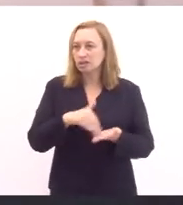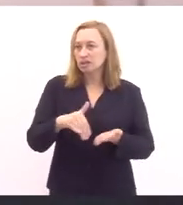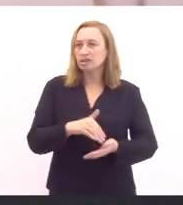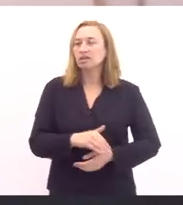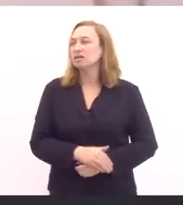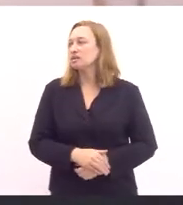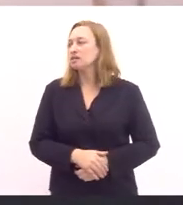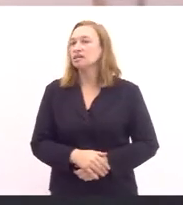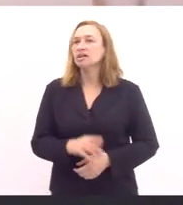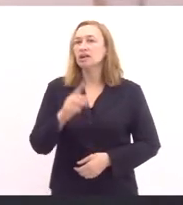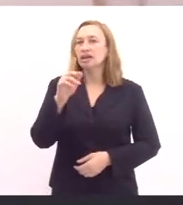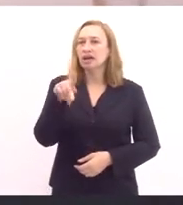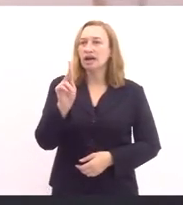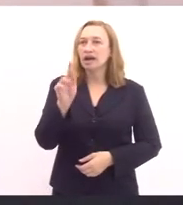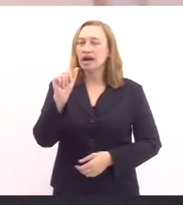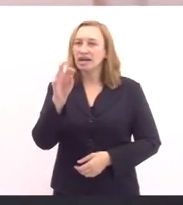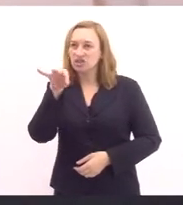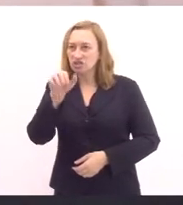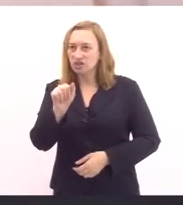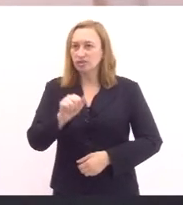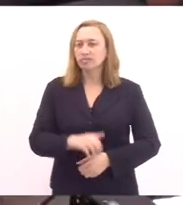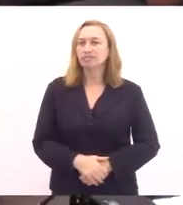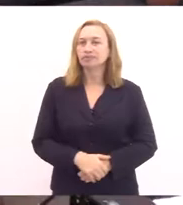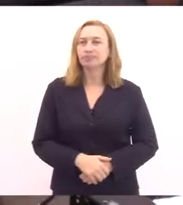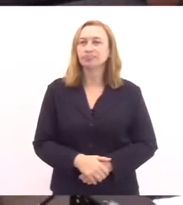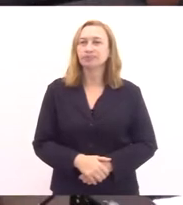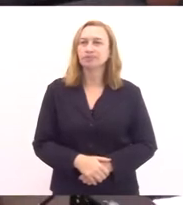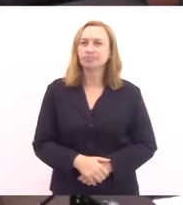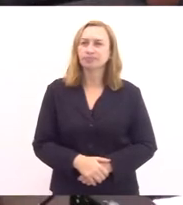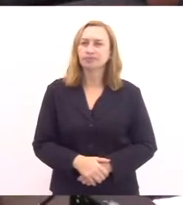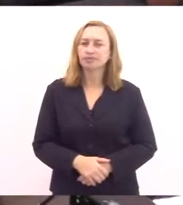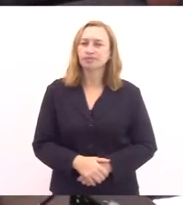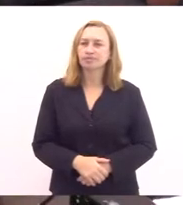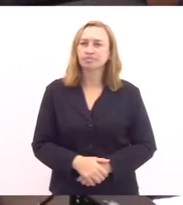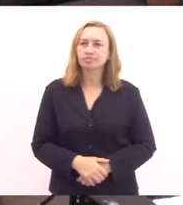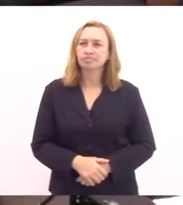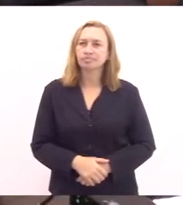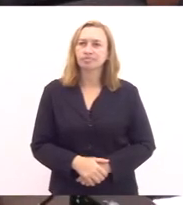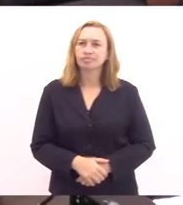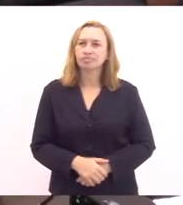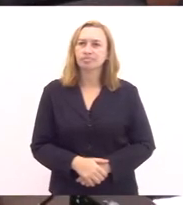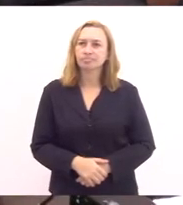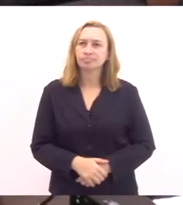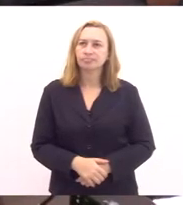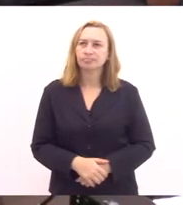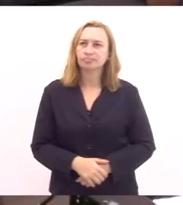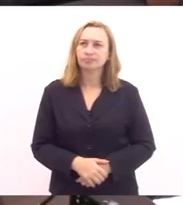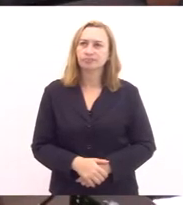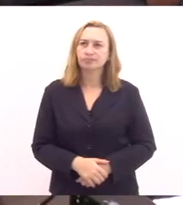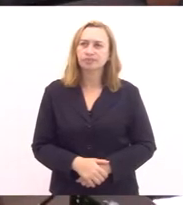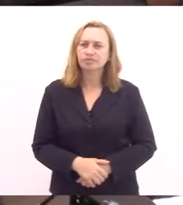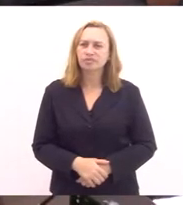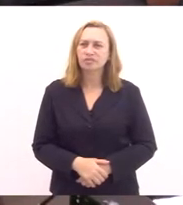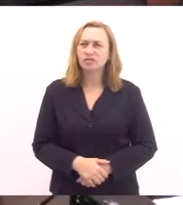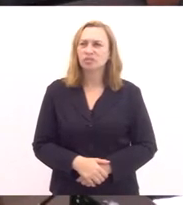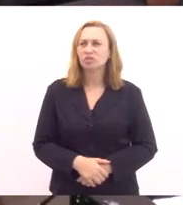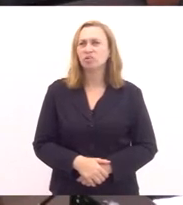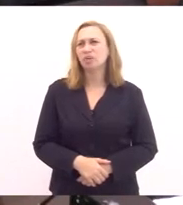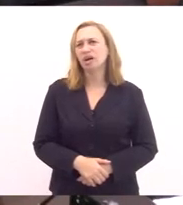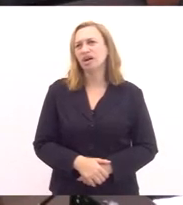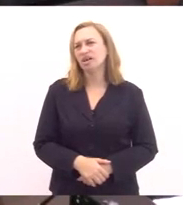gostamos Dra Kátia Aparecida Ah tá ligado Bom dia a todos né Em Nome do se